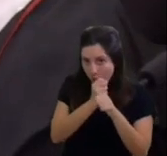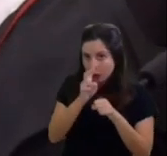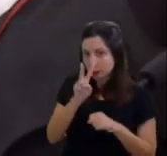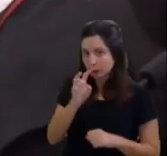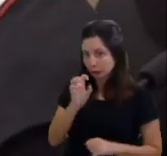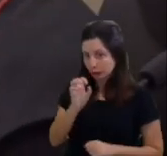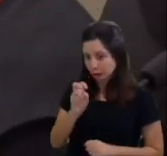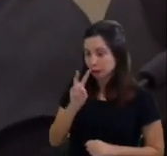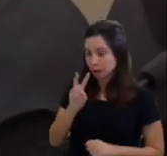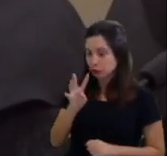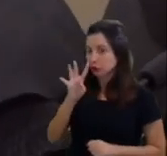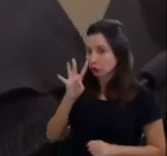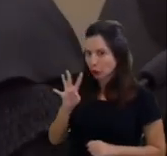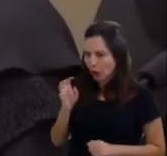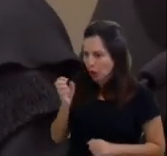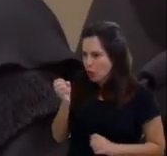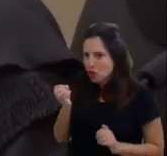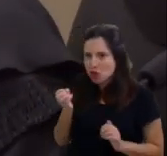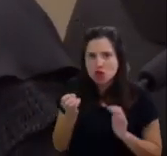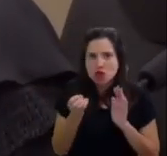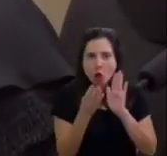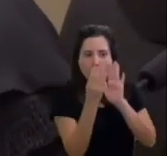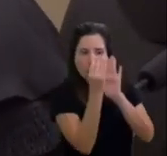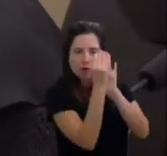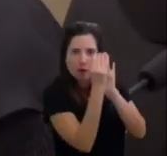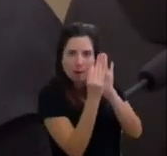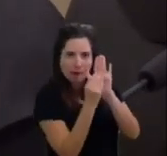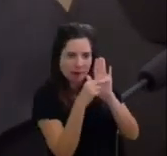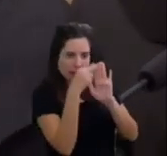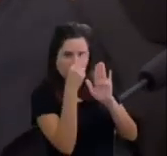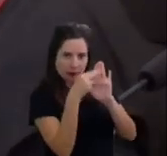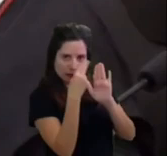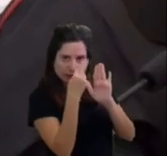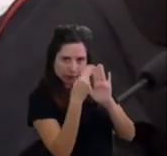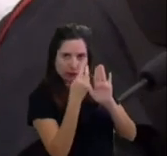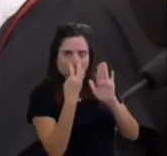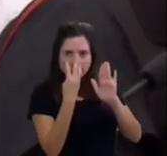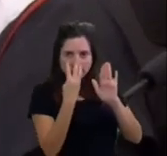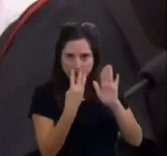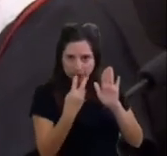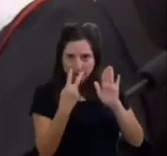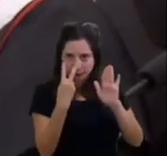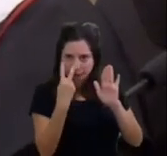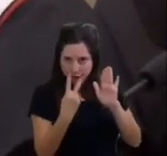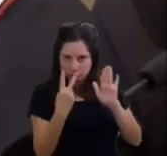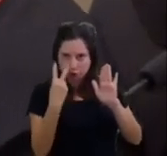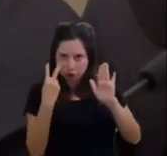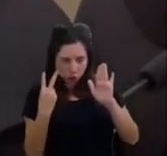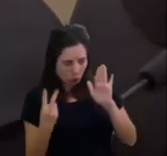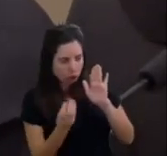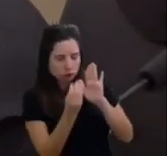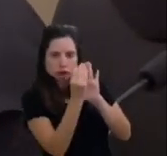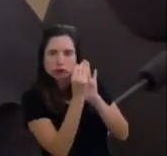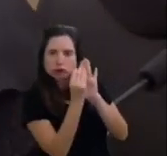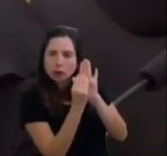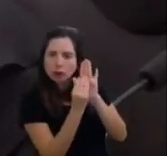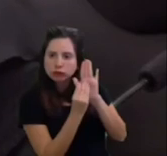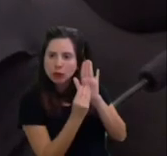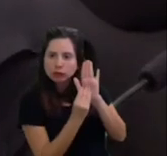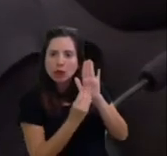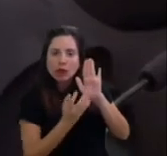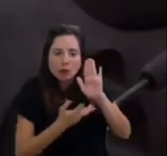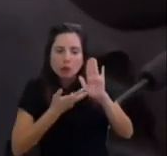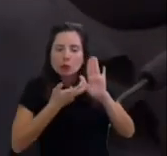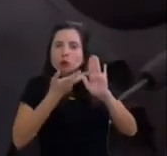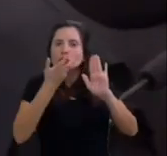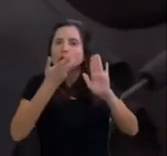uma nova redação, a partir da Resolução 23.732, que traz requisitos para a licitude do impulsionamento pago de